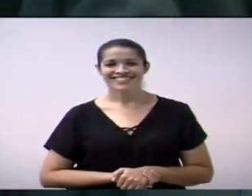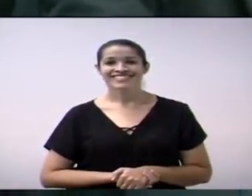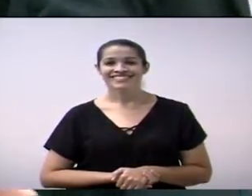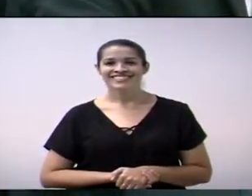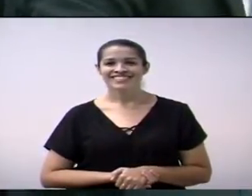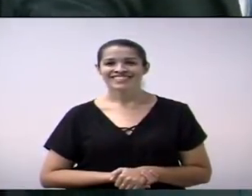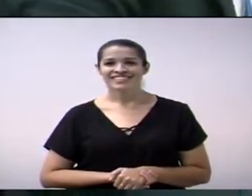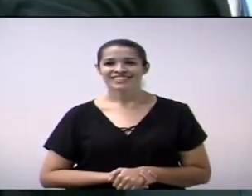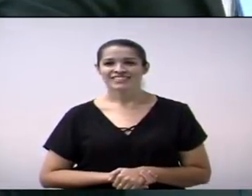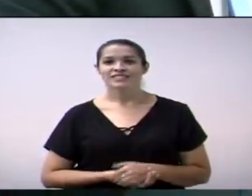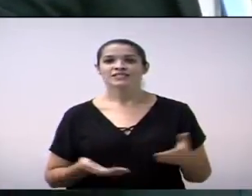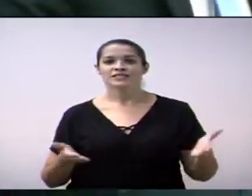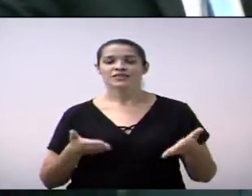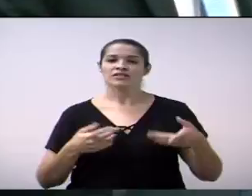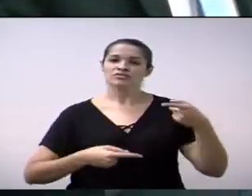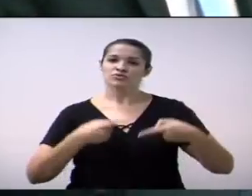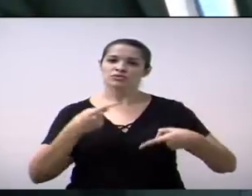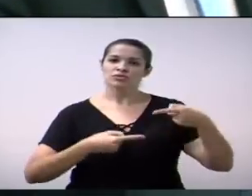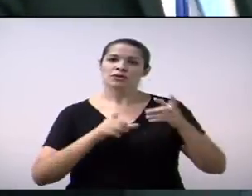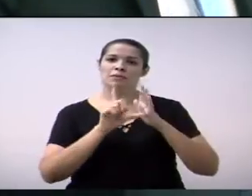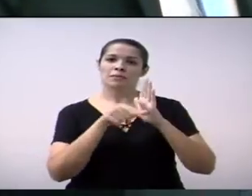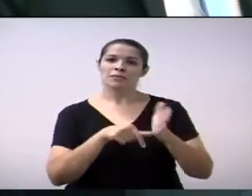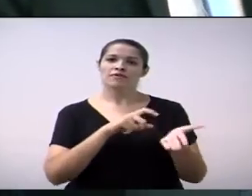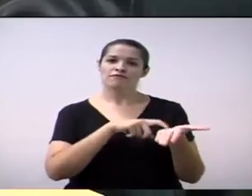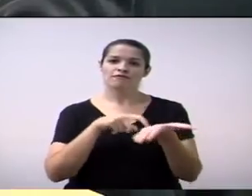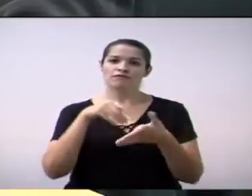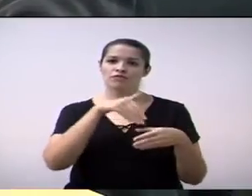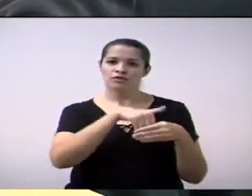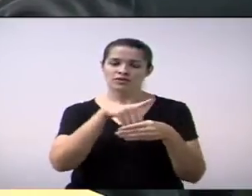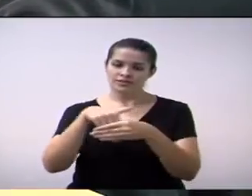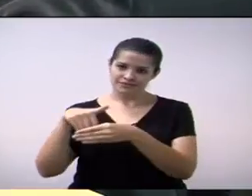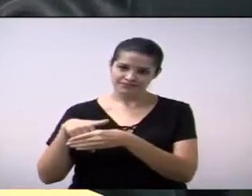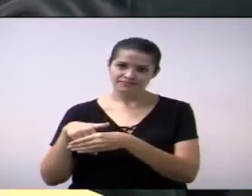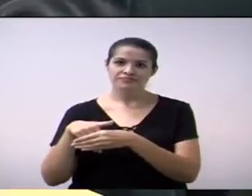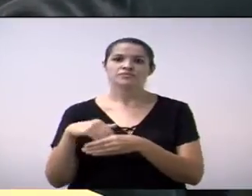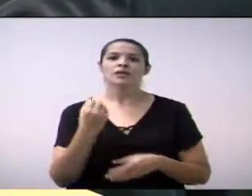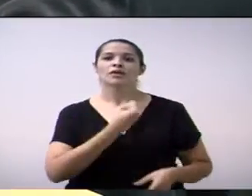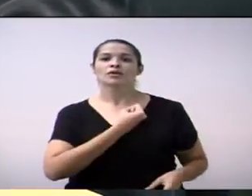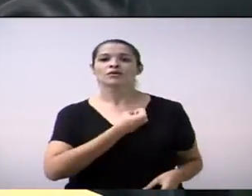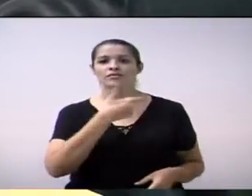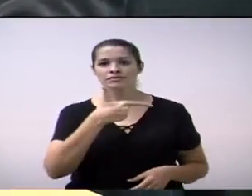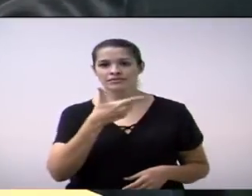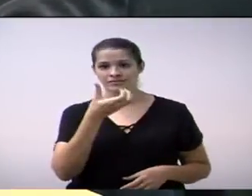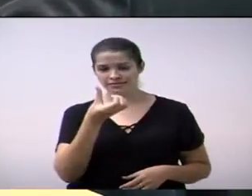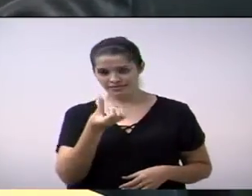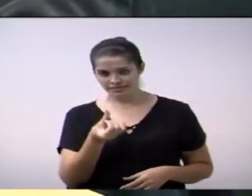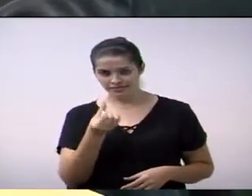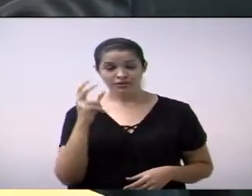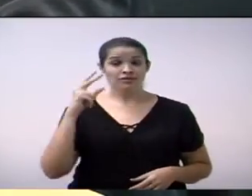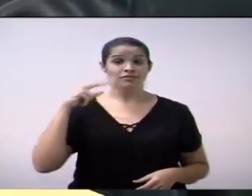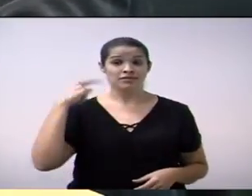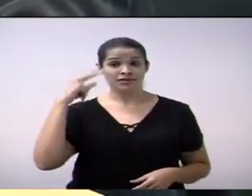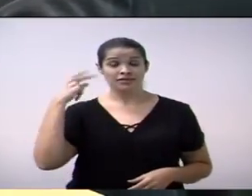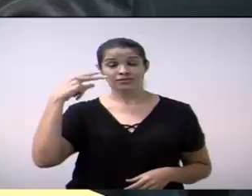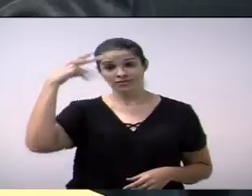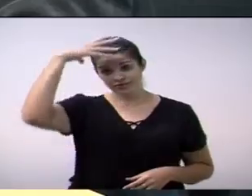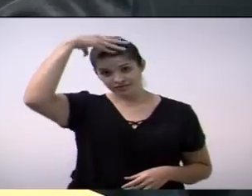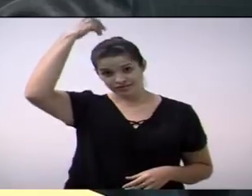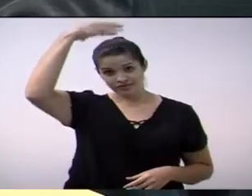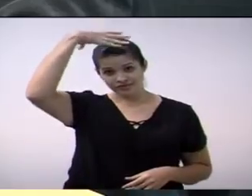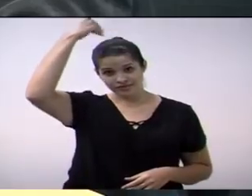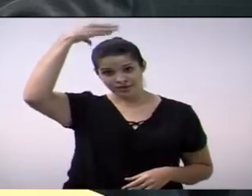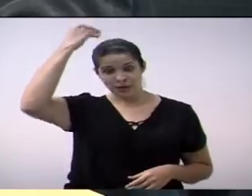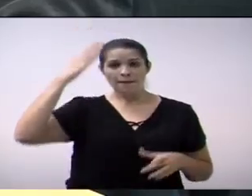Discussão única e votação dos seguintes requerimentos. Número 26, do vereador Xandinho Ferrari, requer informações ao Executivo quanto